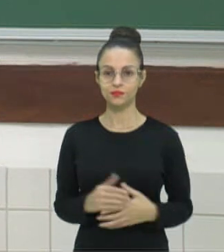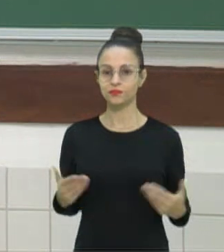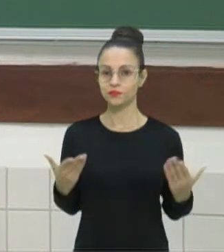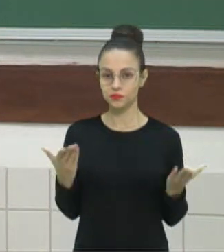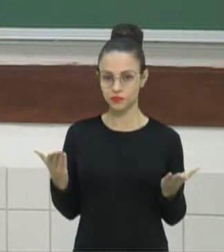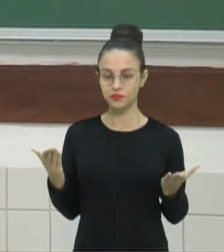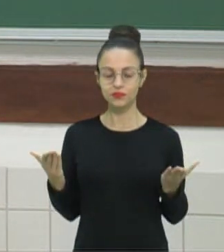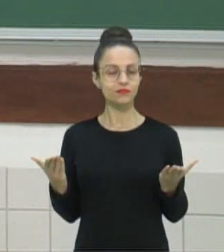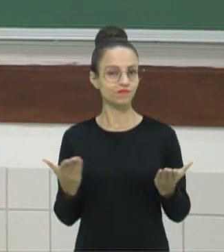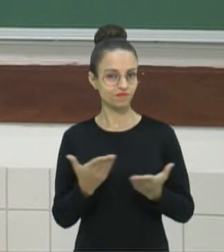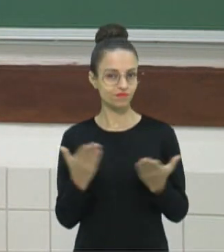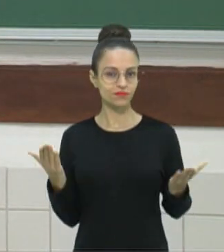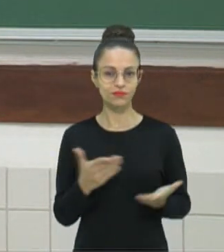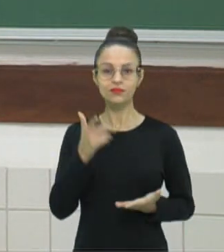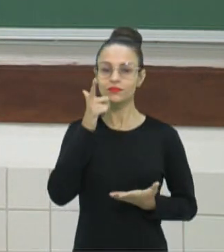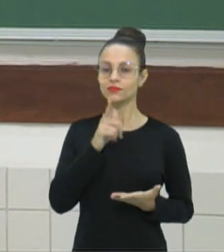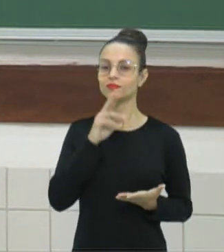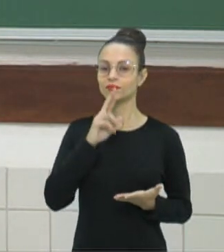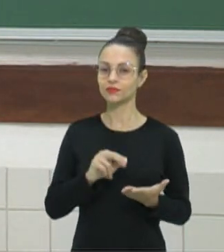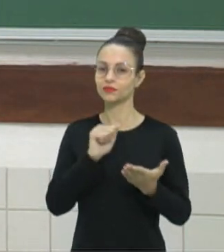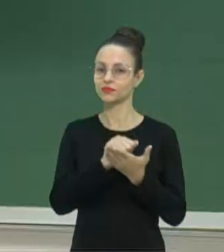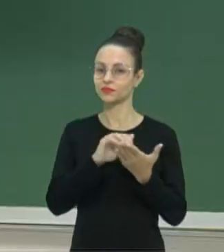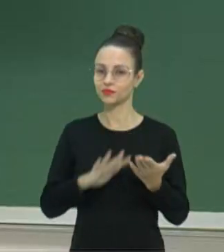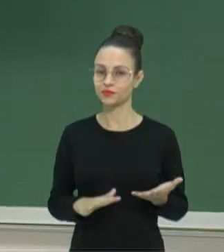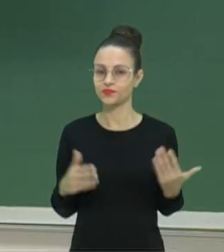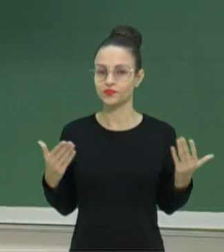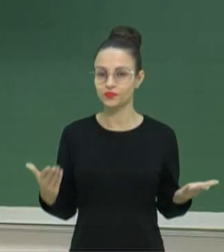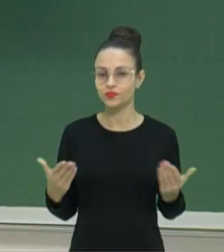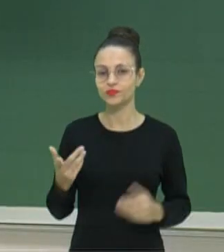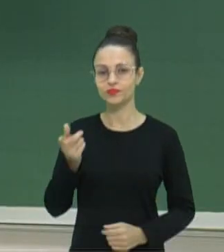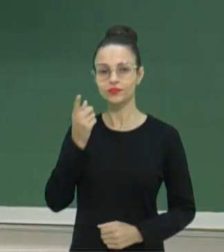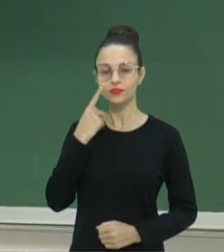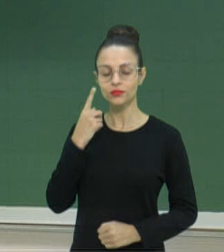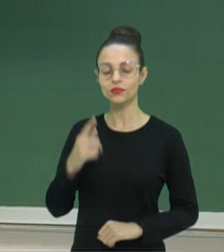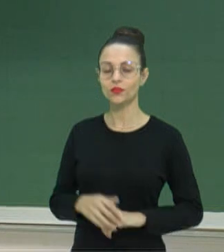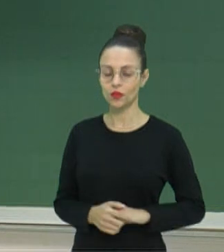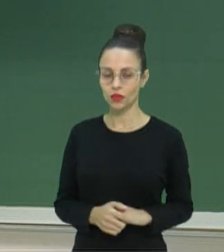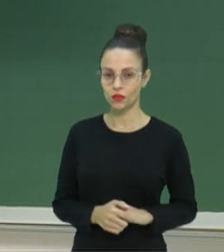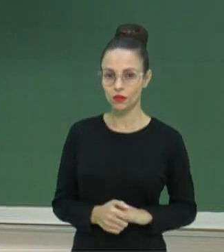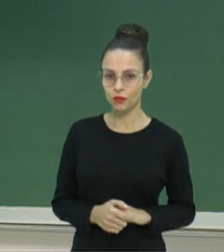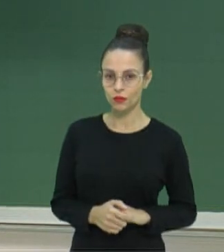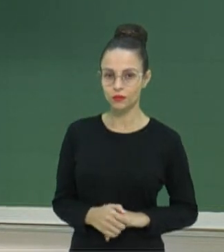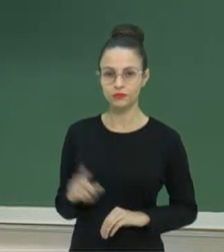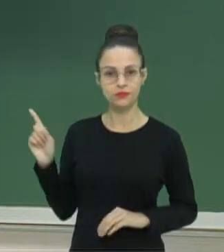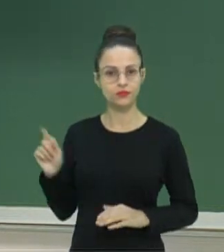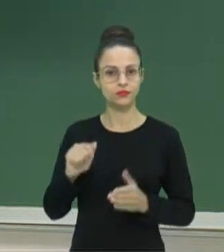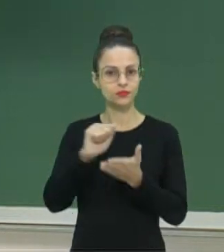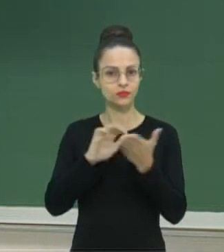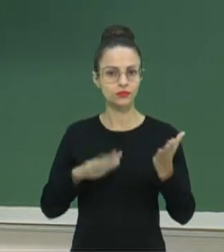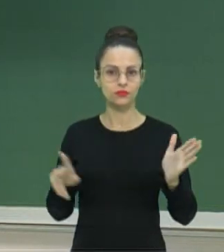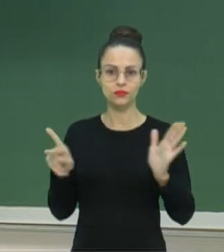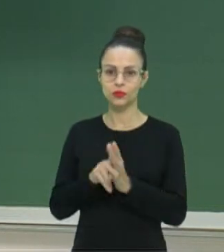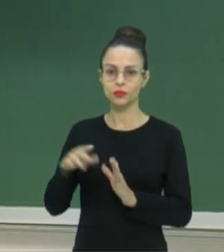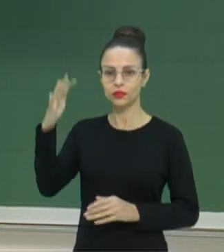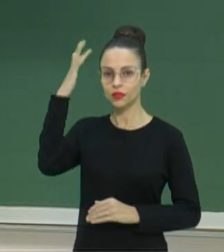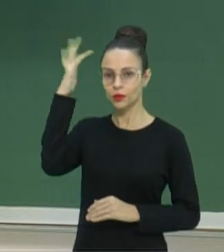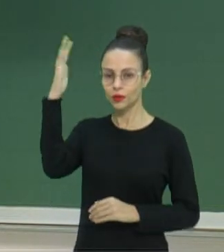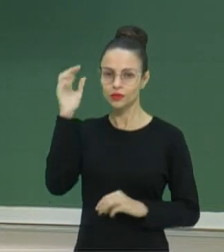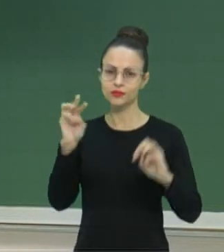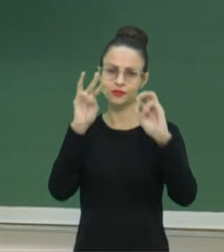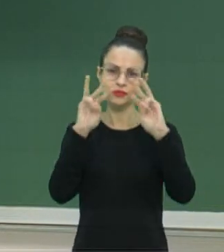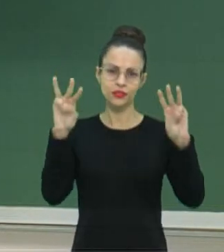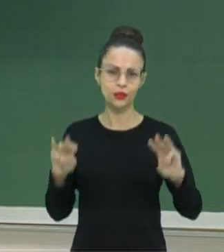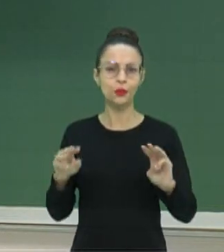E aí, pessoal, conseguiu resolver o exercício? Gente, questão aqui é uma questão teórica, né? A federal gosta de cobrar esse tipo